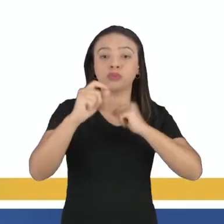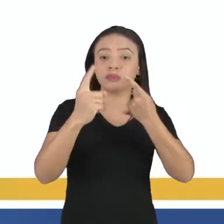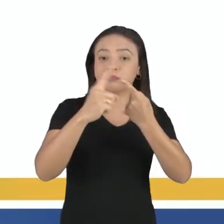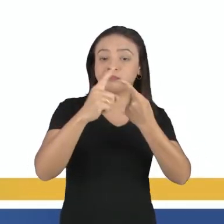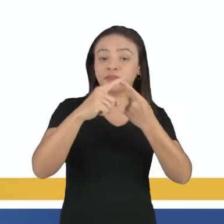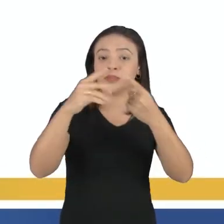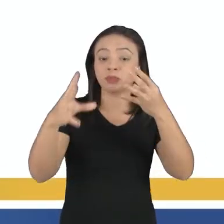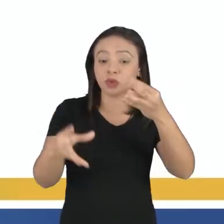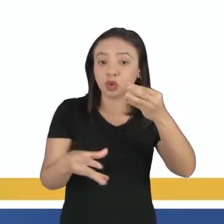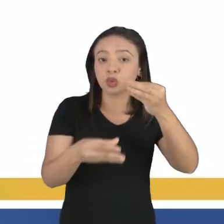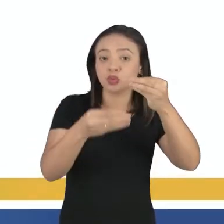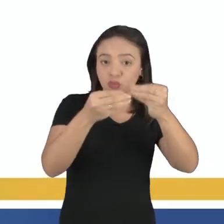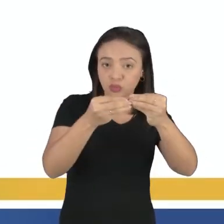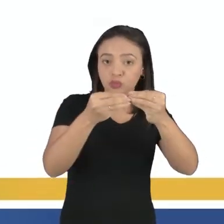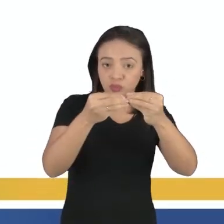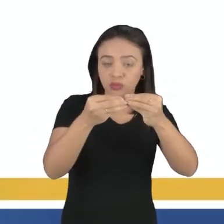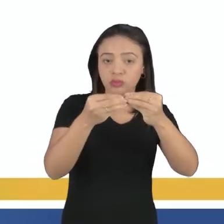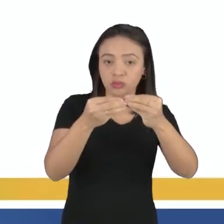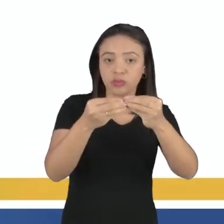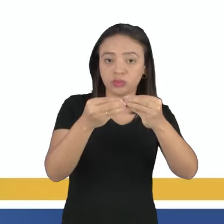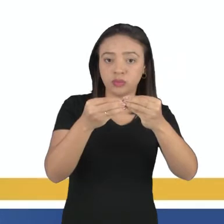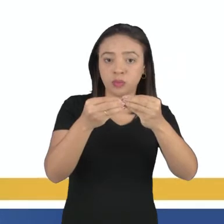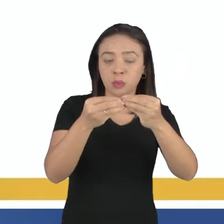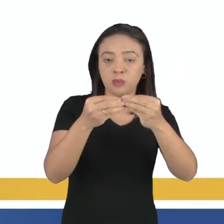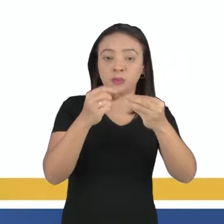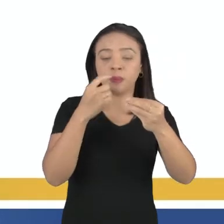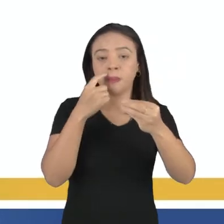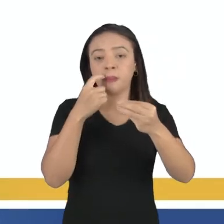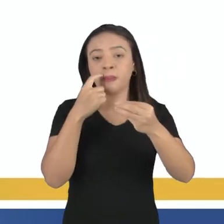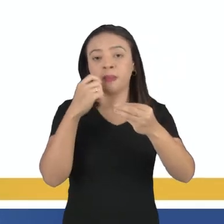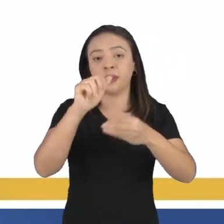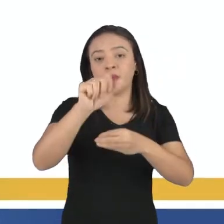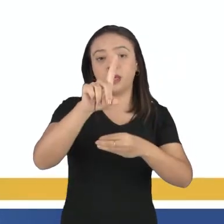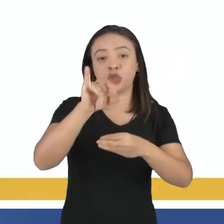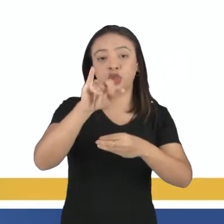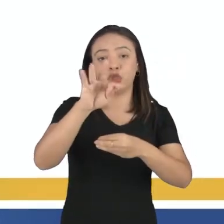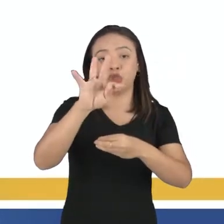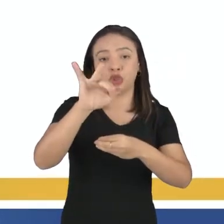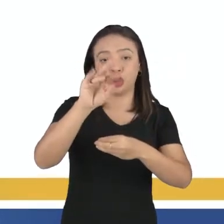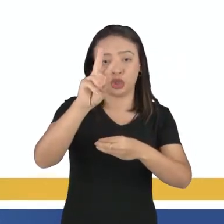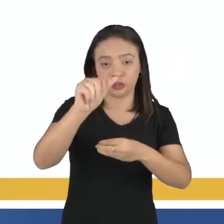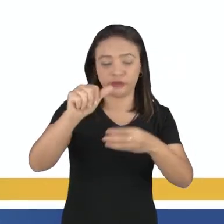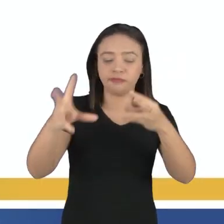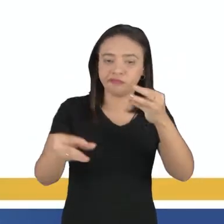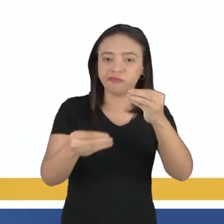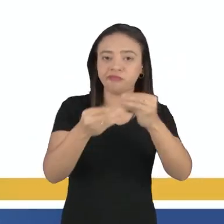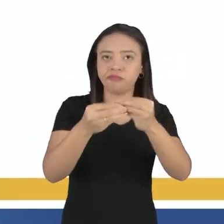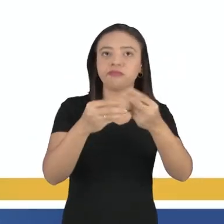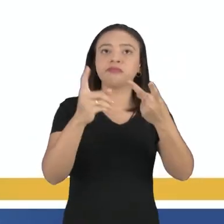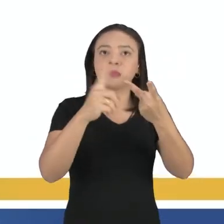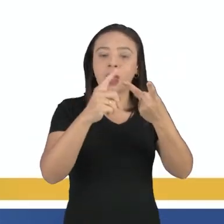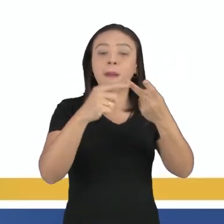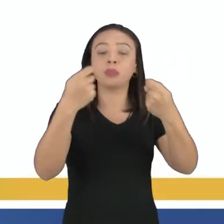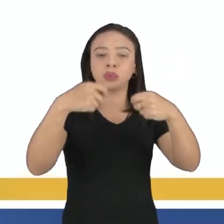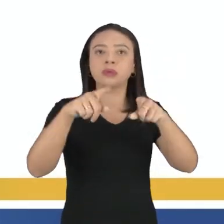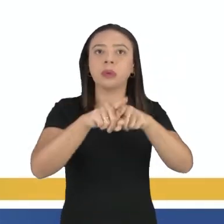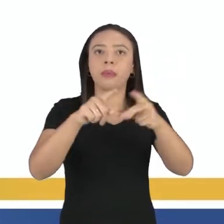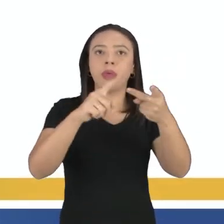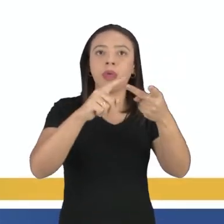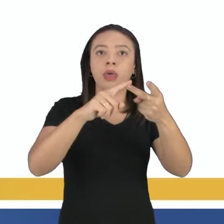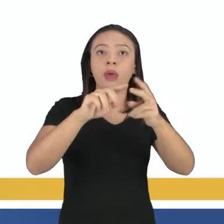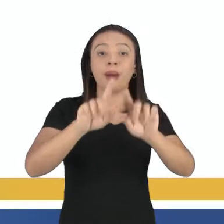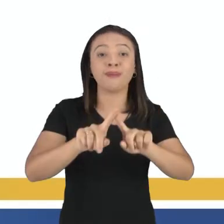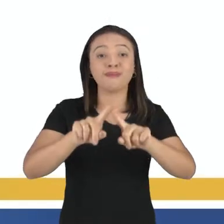ser aditiva, tá? De somar ali uma oração com a outra, tá certo? Ela pode ser